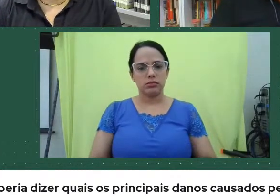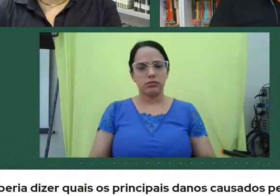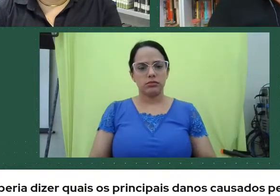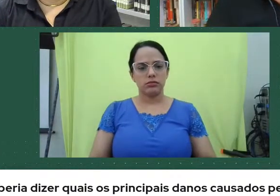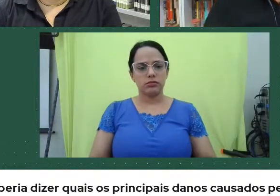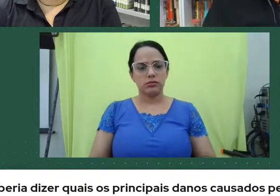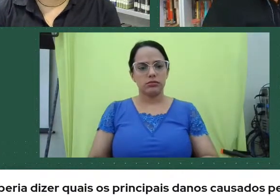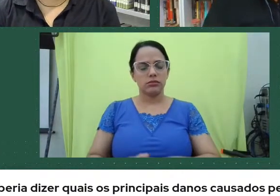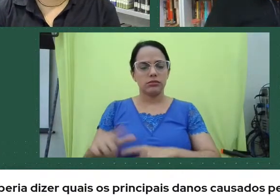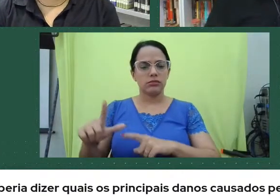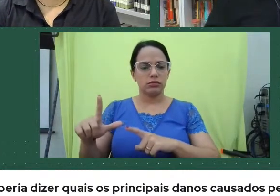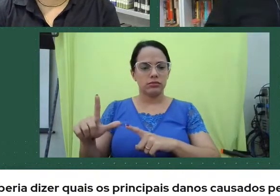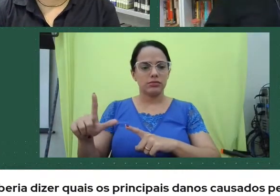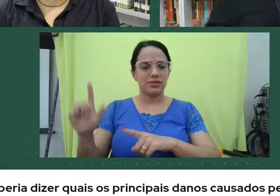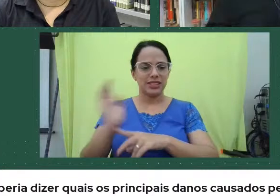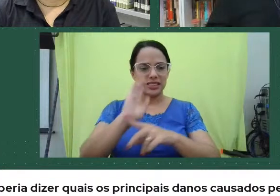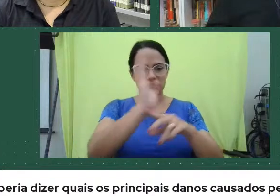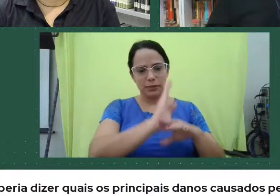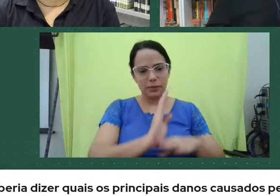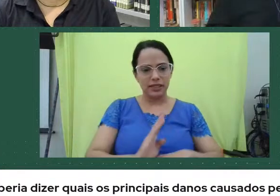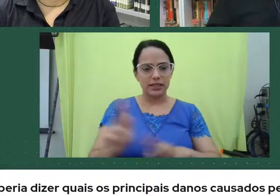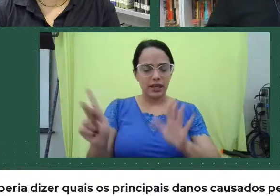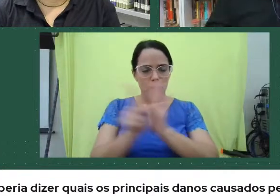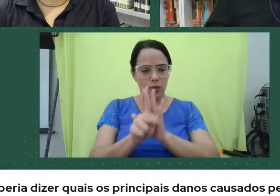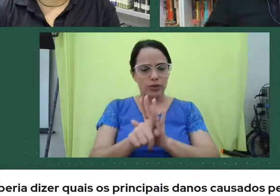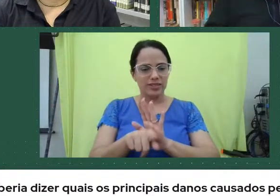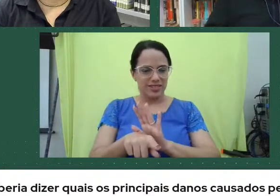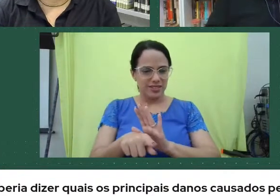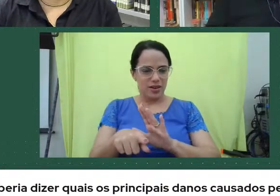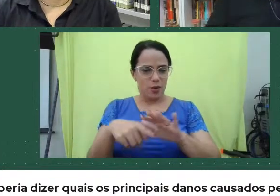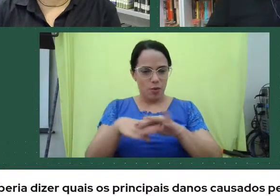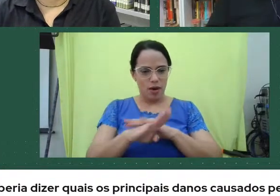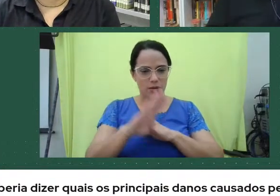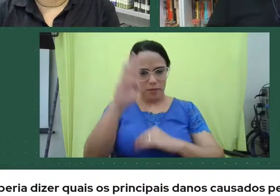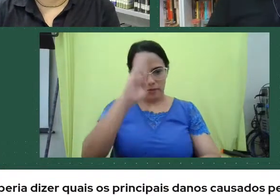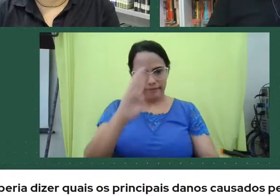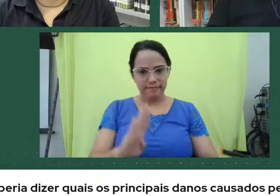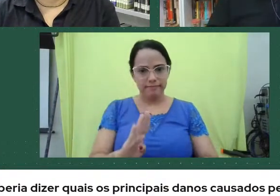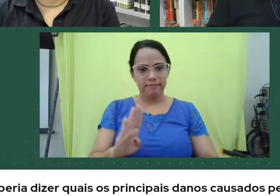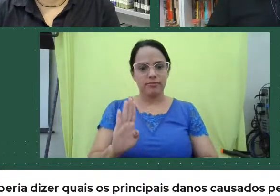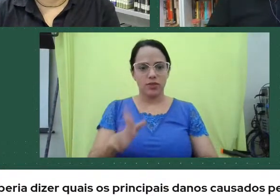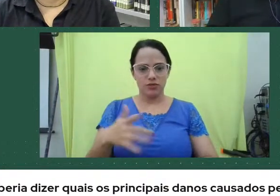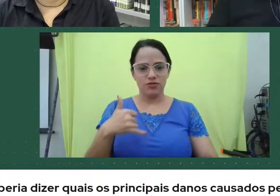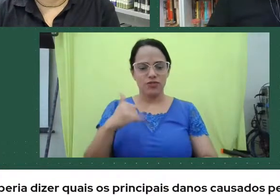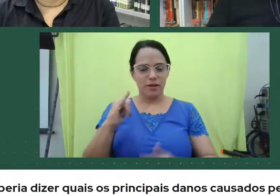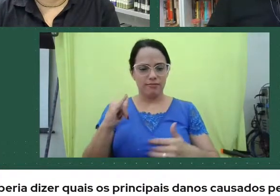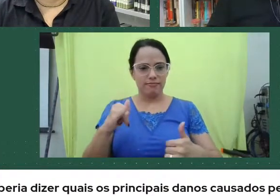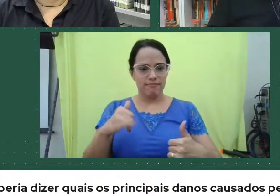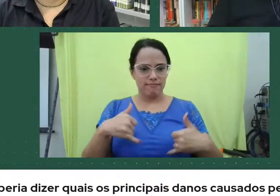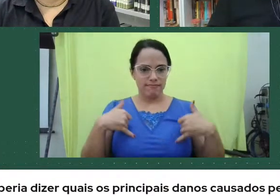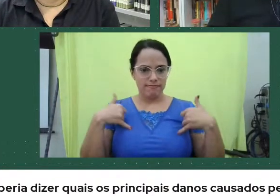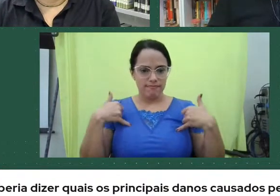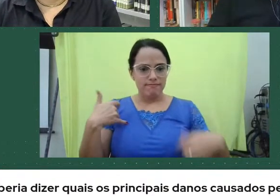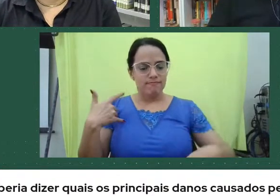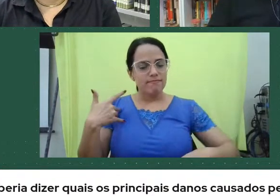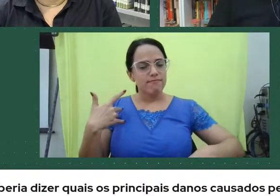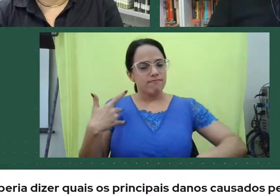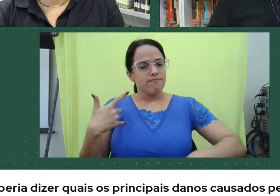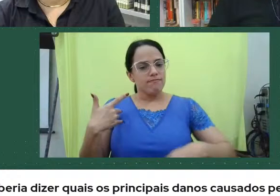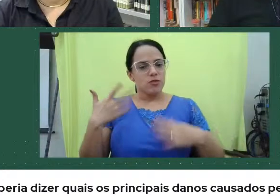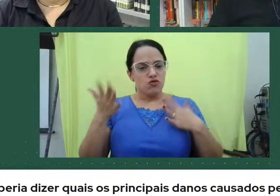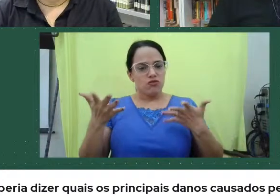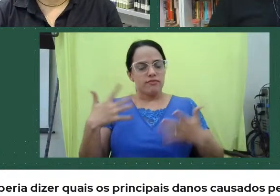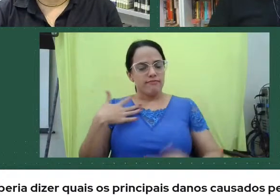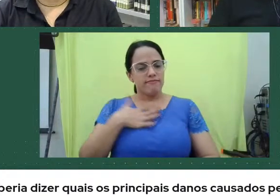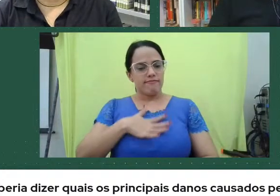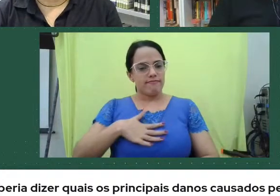Cinemateca Brasileira? Cinemateca Brasileira. Carlos, eu tive o privilégio de estar na Cinemateca algumas vezes, muitas vezes,